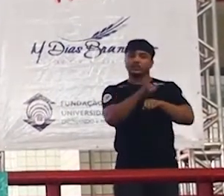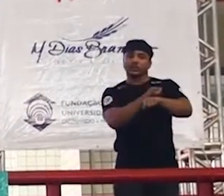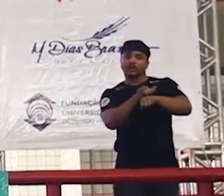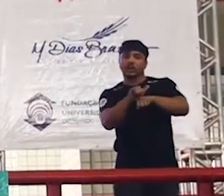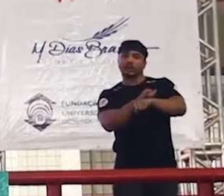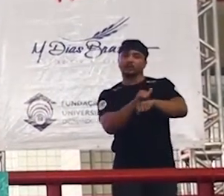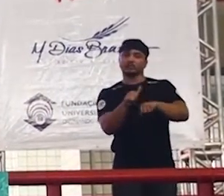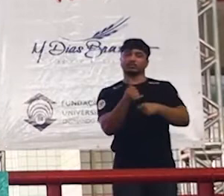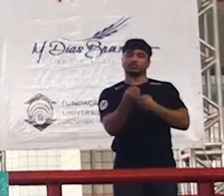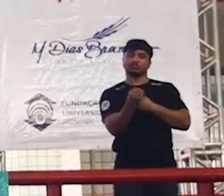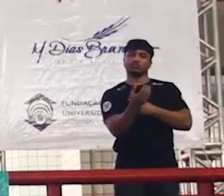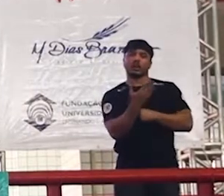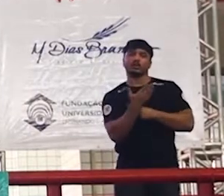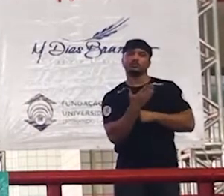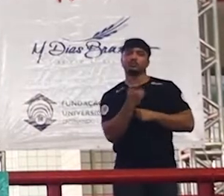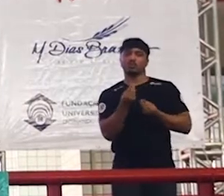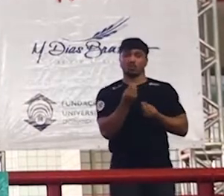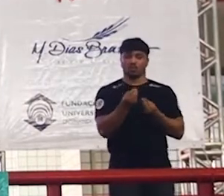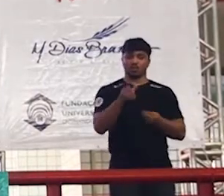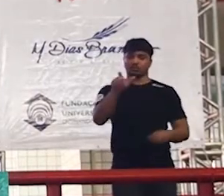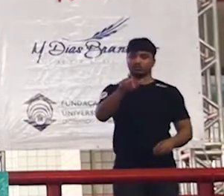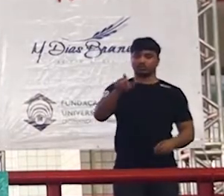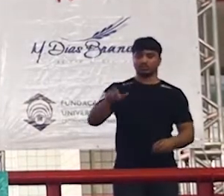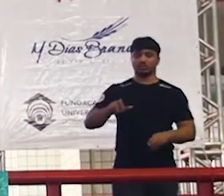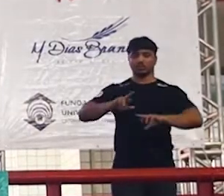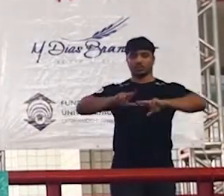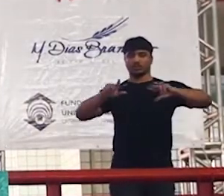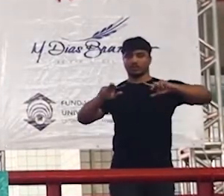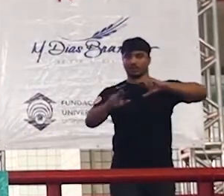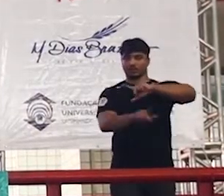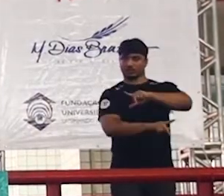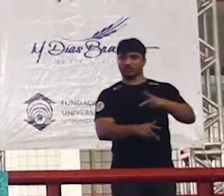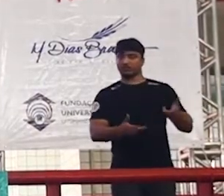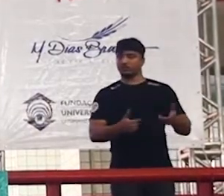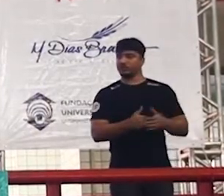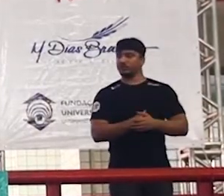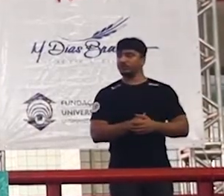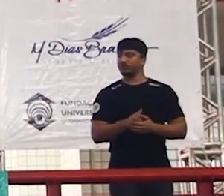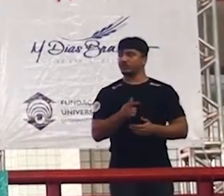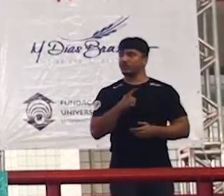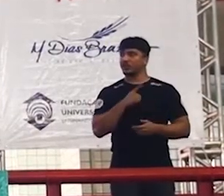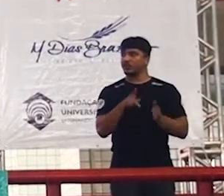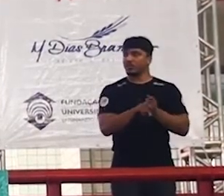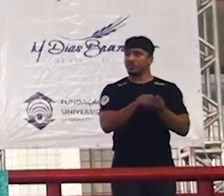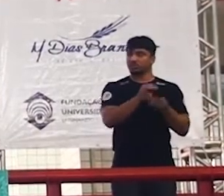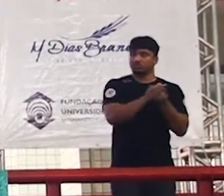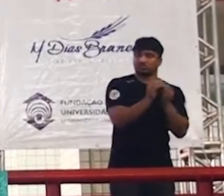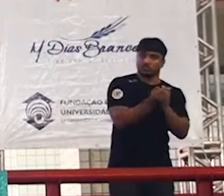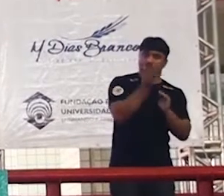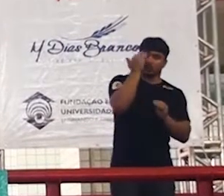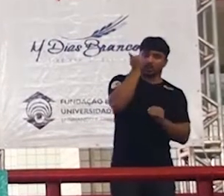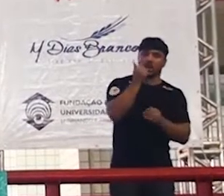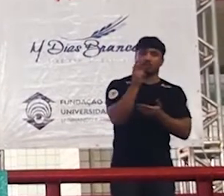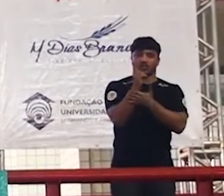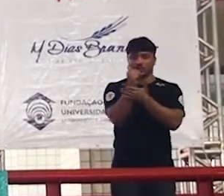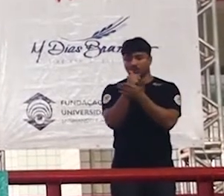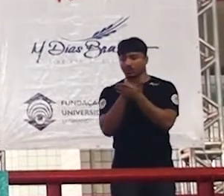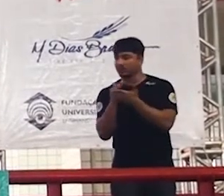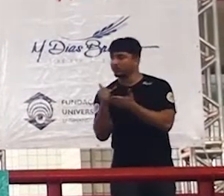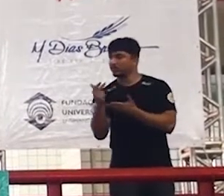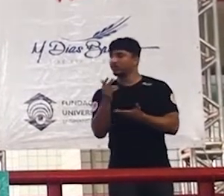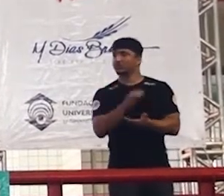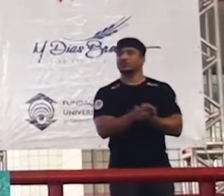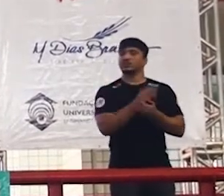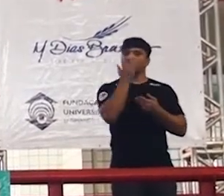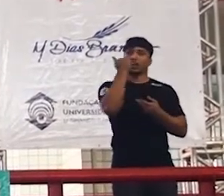que vão lhe permitir manipular a matéria-prima de uma maneira especial. O grafiteiro sabe desenhar, o grafiteiro